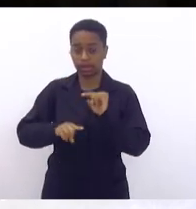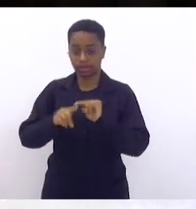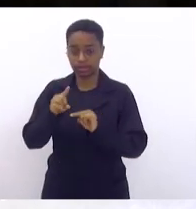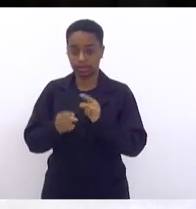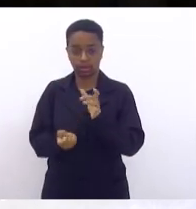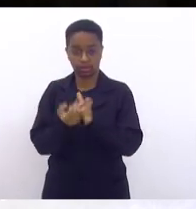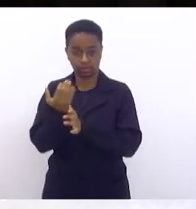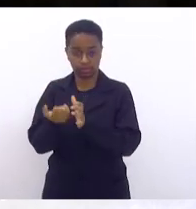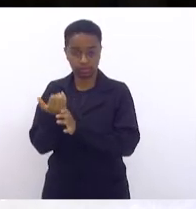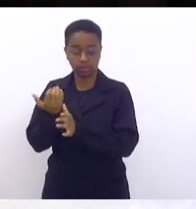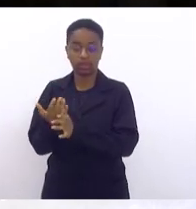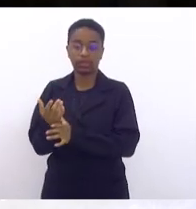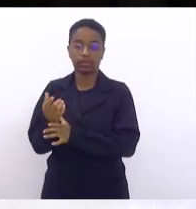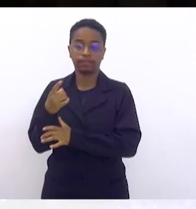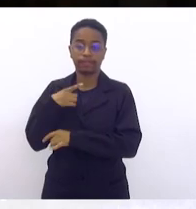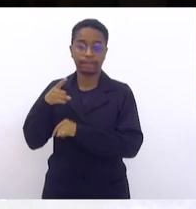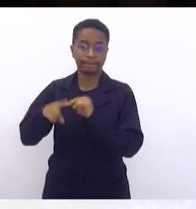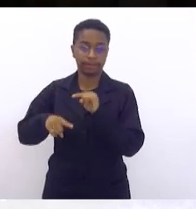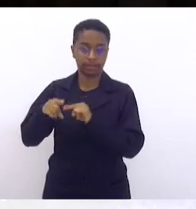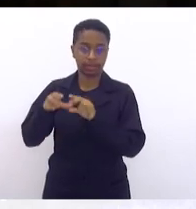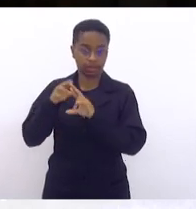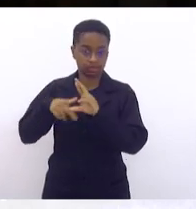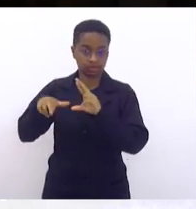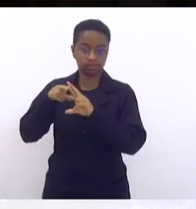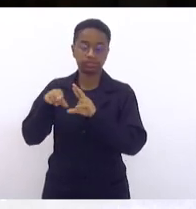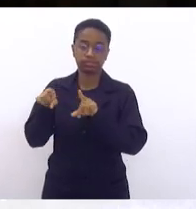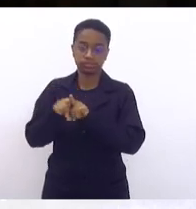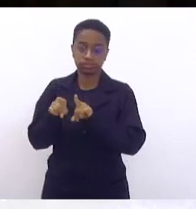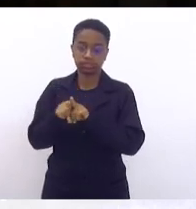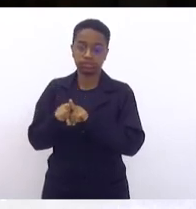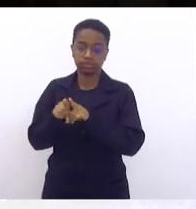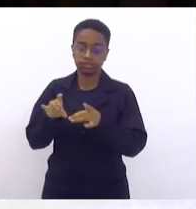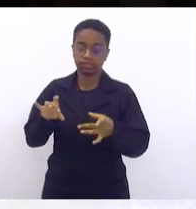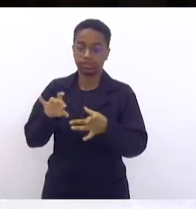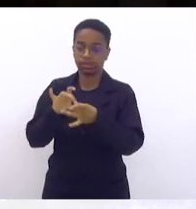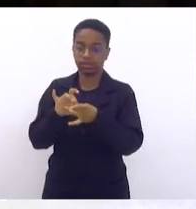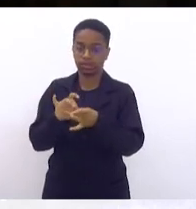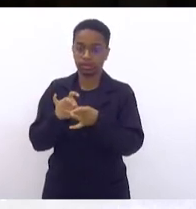com aquela matéria-prima reciclada aquilo deve também fazer parte